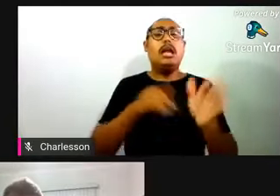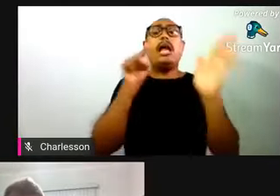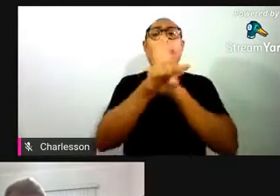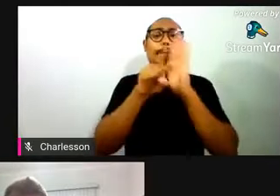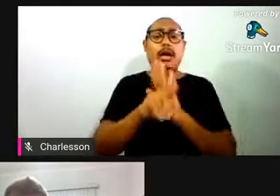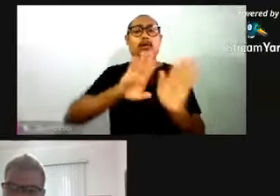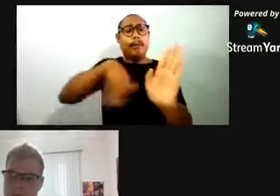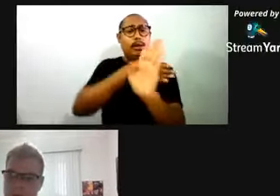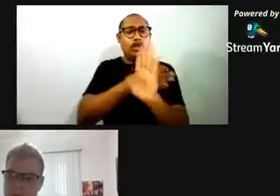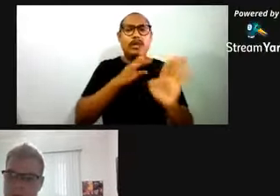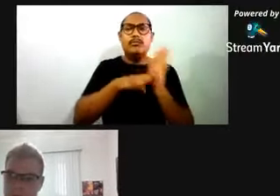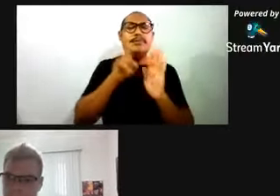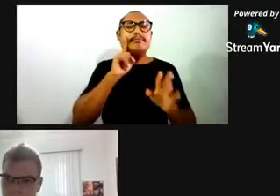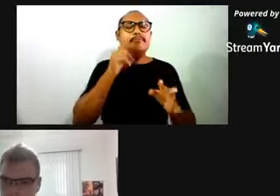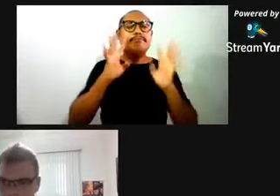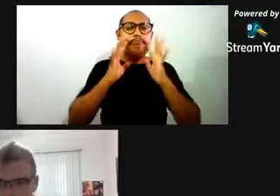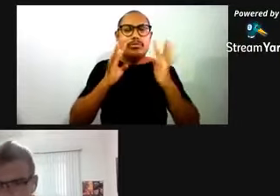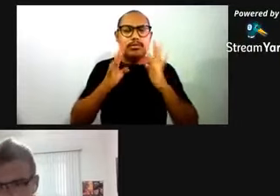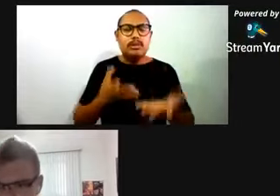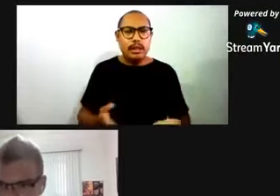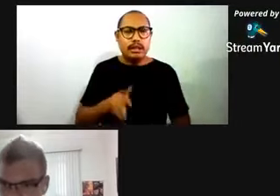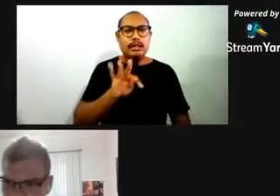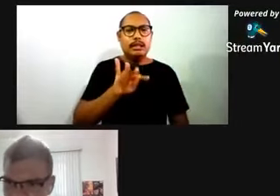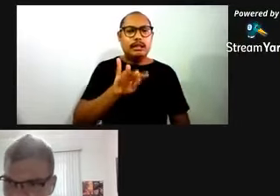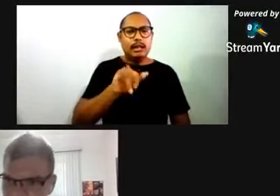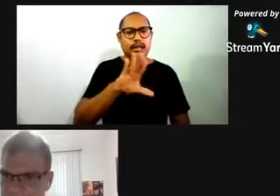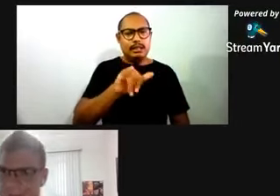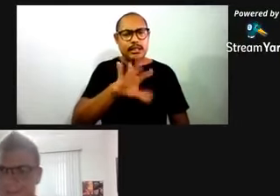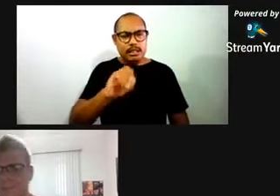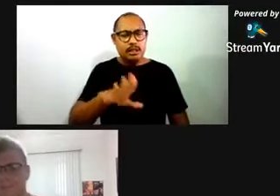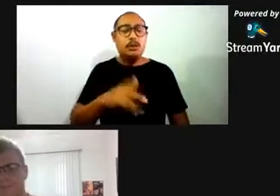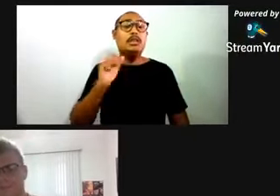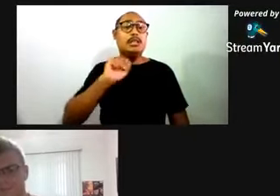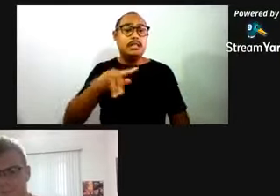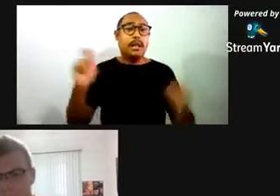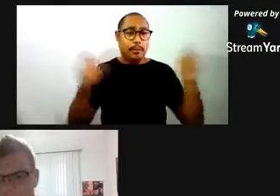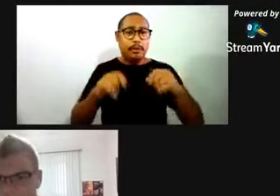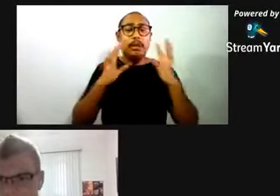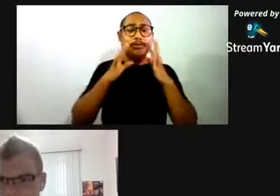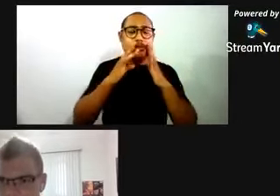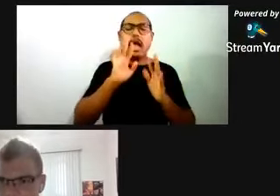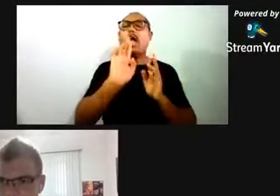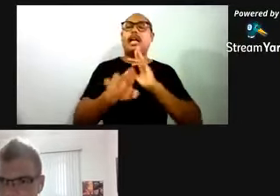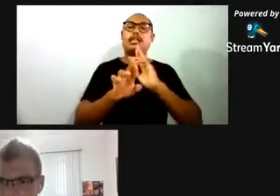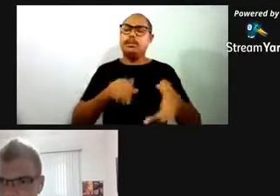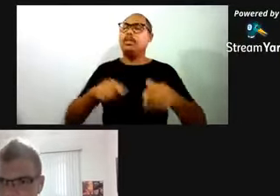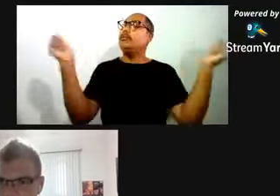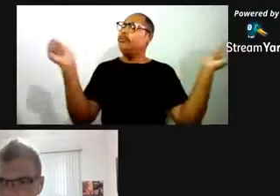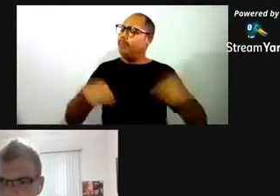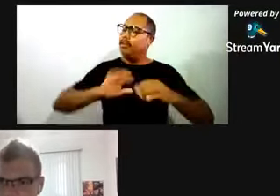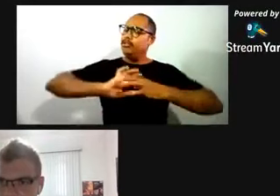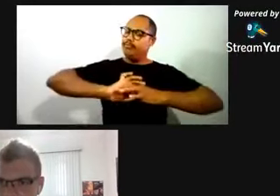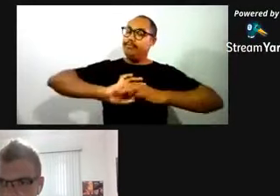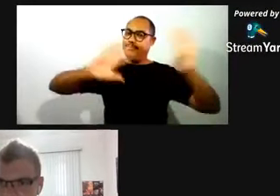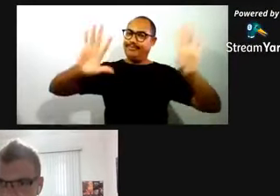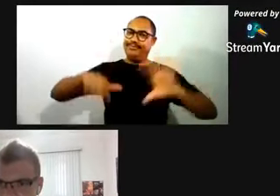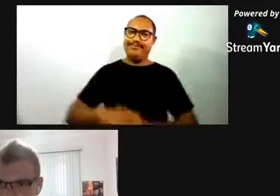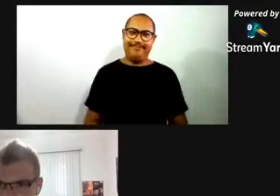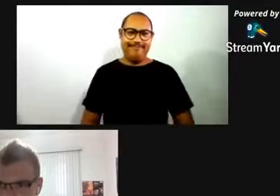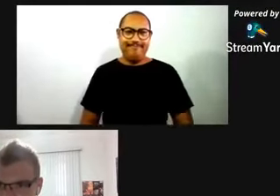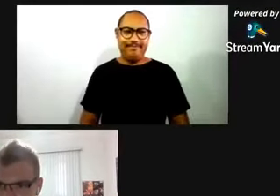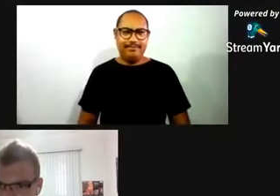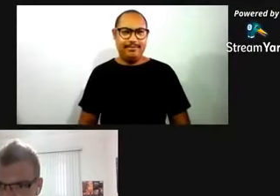perguntas que estão chegando. Tarcísio, você, por favor, se puder responder as perguntas. Tá, tem